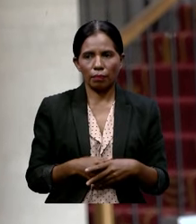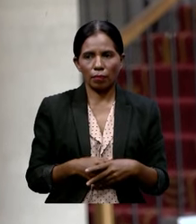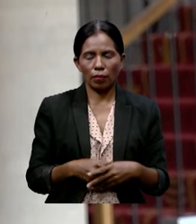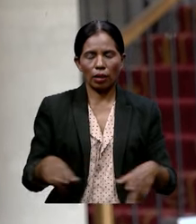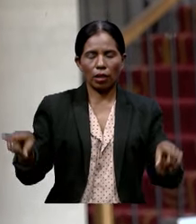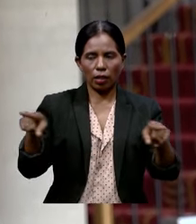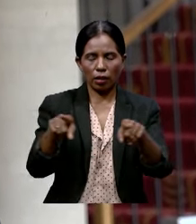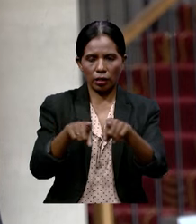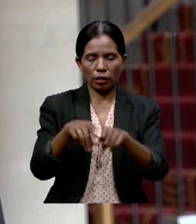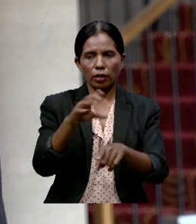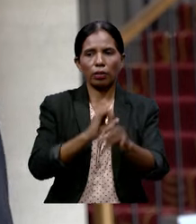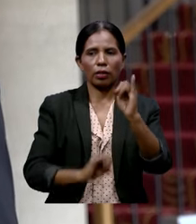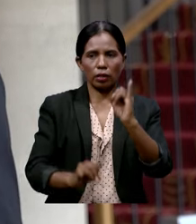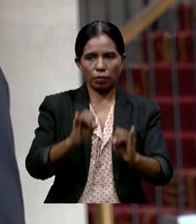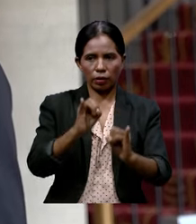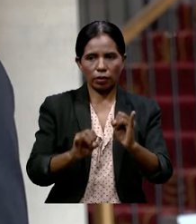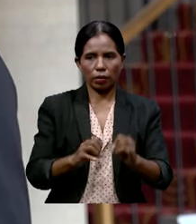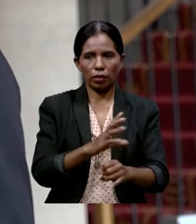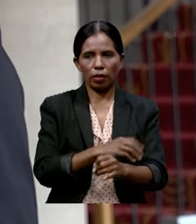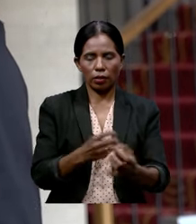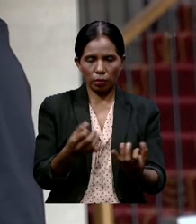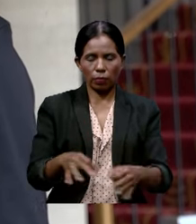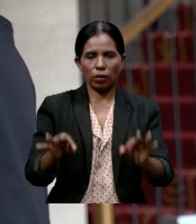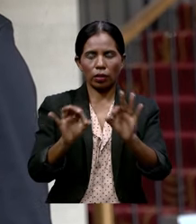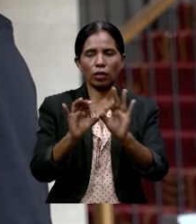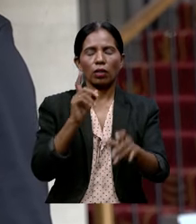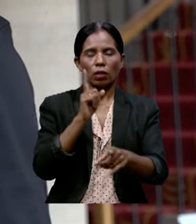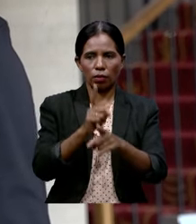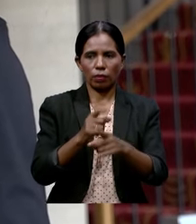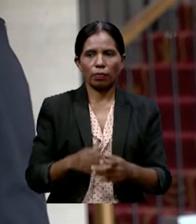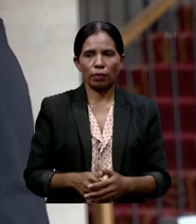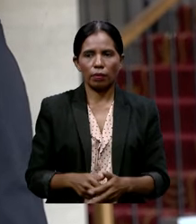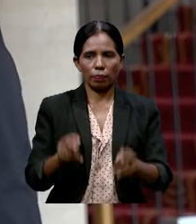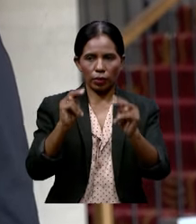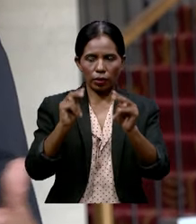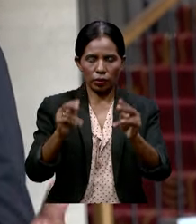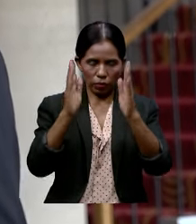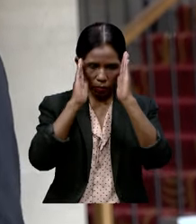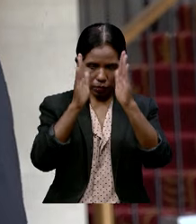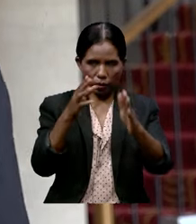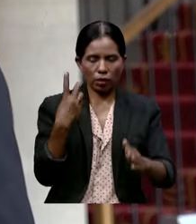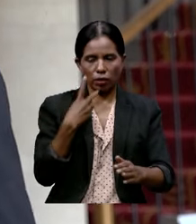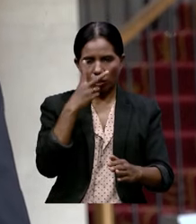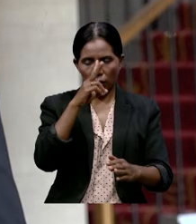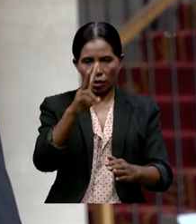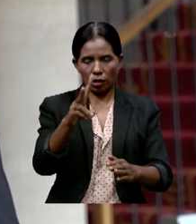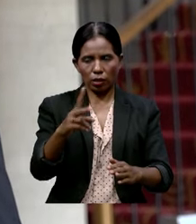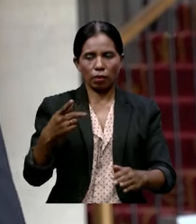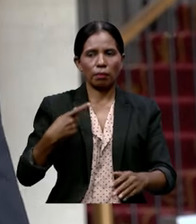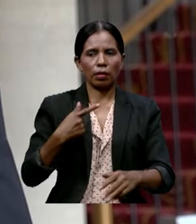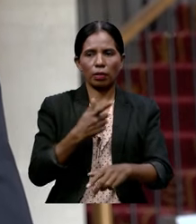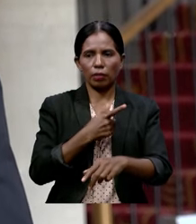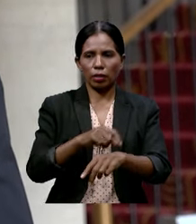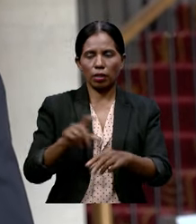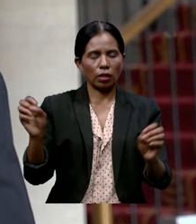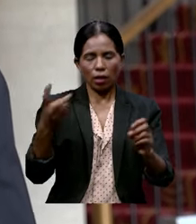imparcialidade na independência. Ira ne elemento importante ira. Nebe presida consideração mas itere dinâmica Parlamento Nacional né lá